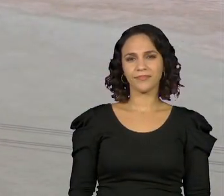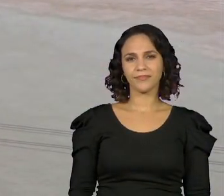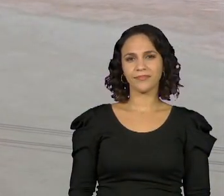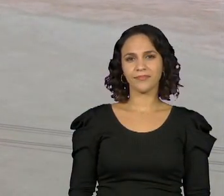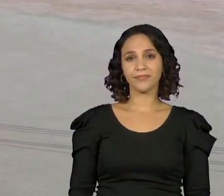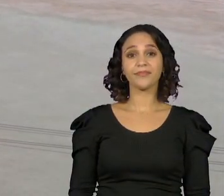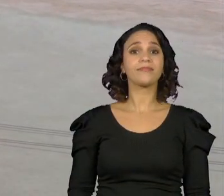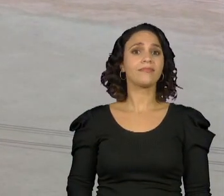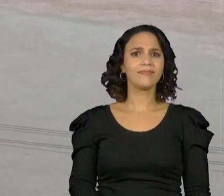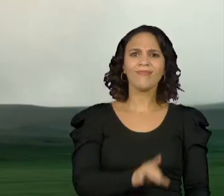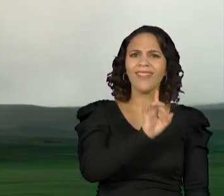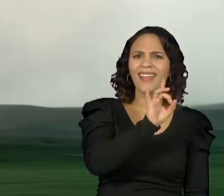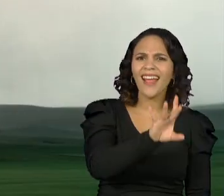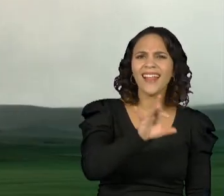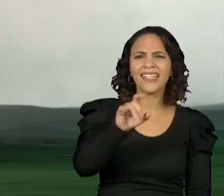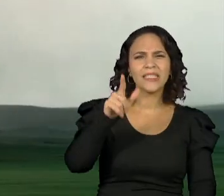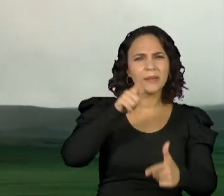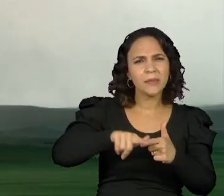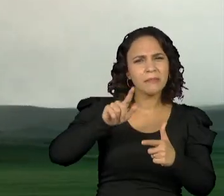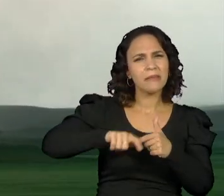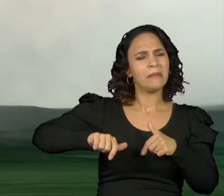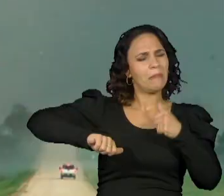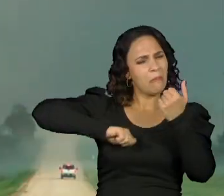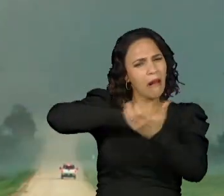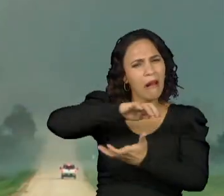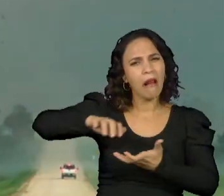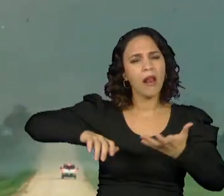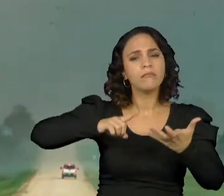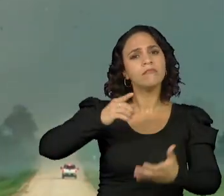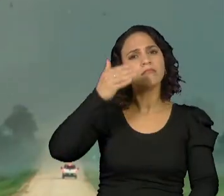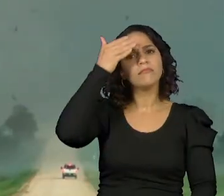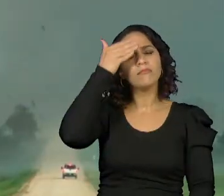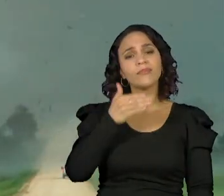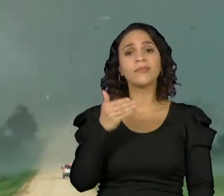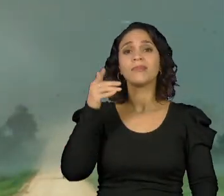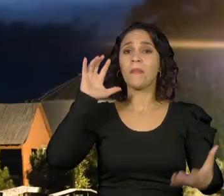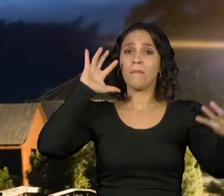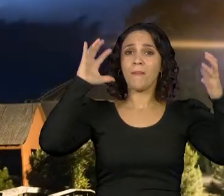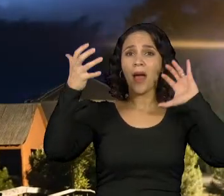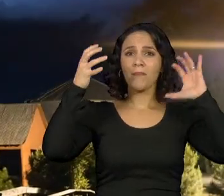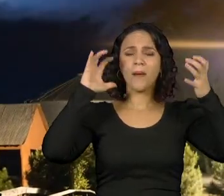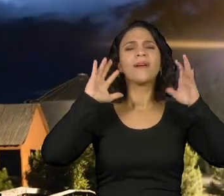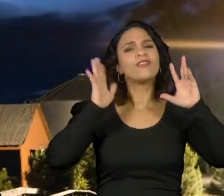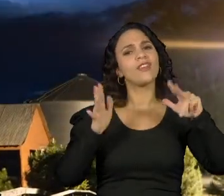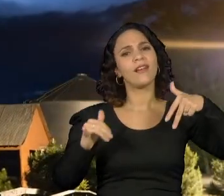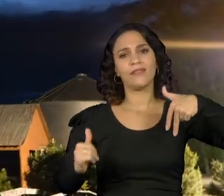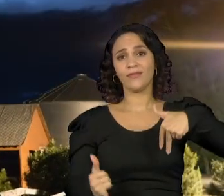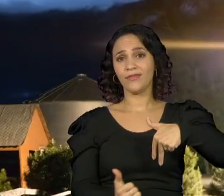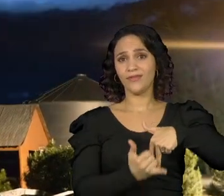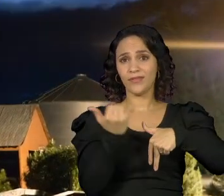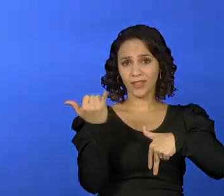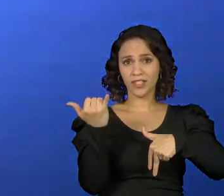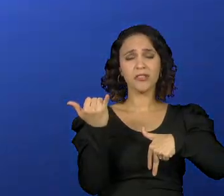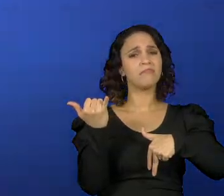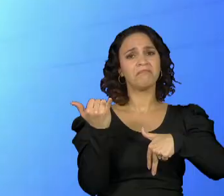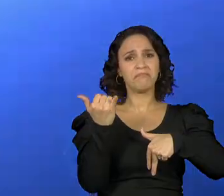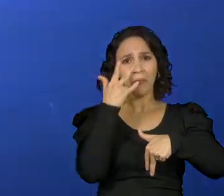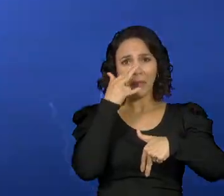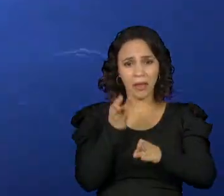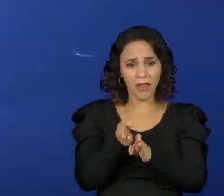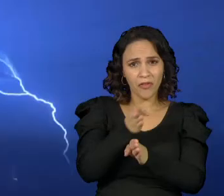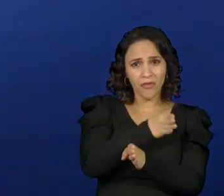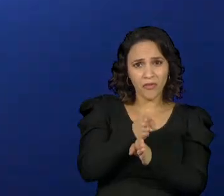Em cada catástrofe, ela comprova que as mudanças climáticas já fazem vítimas, sem respeitar